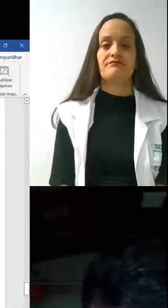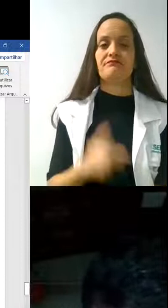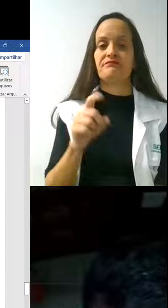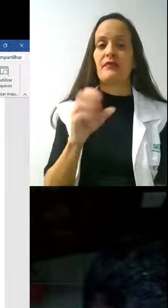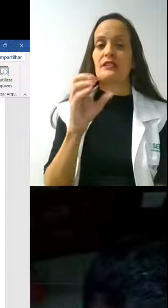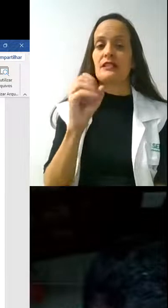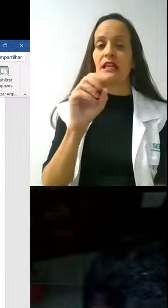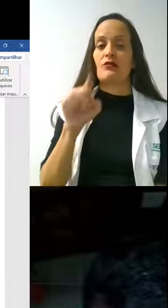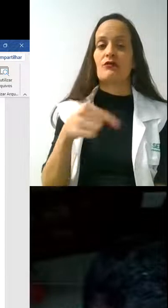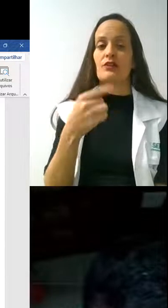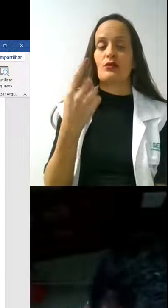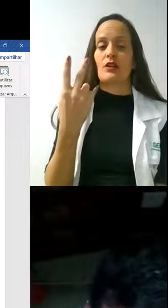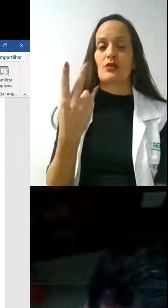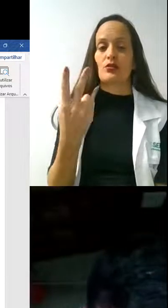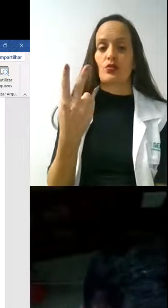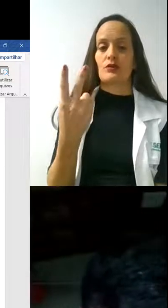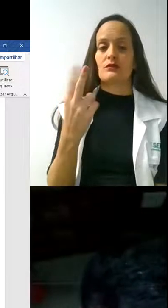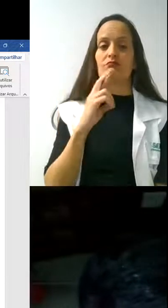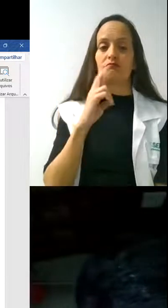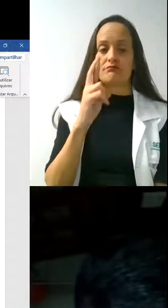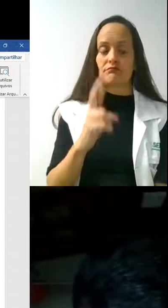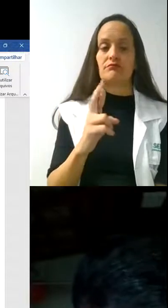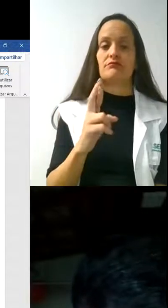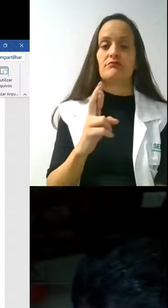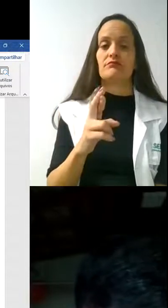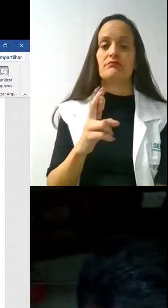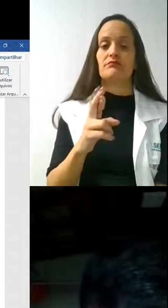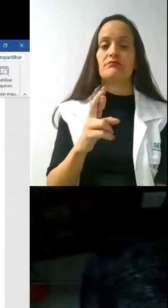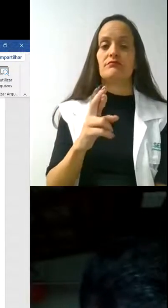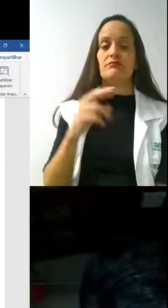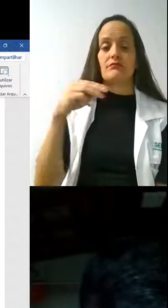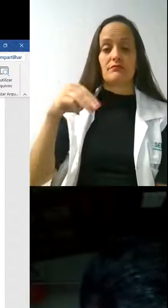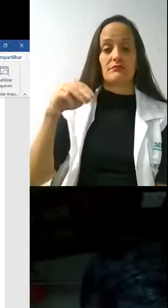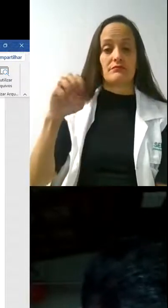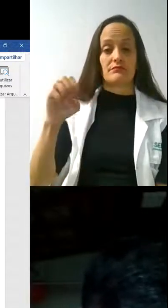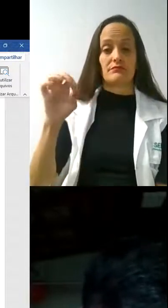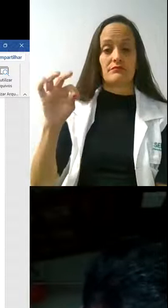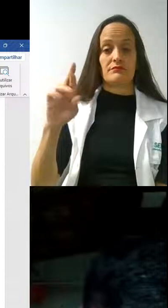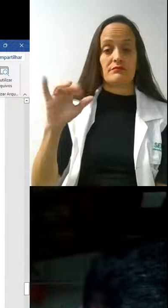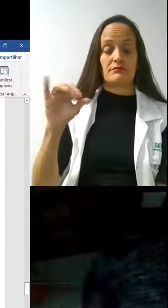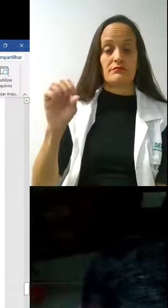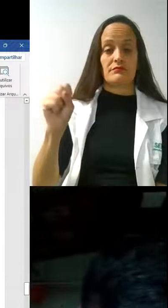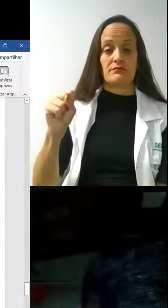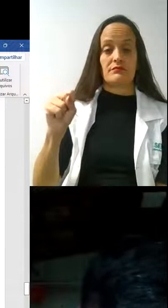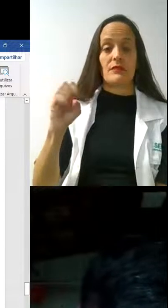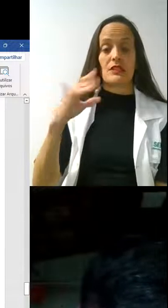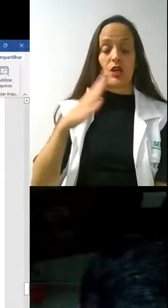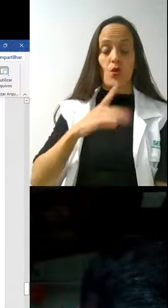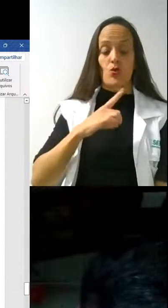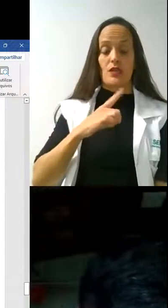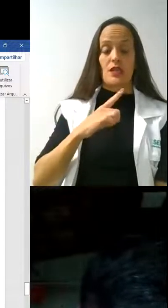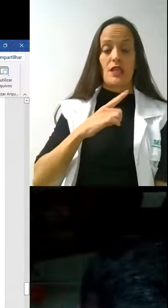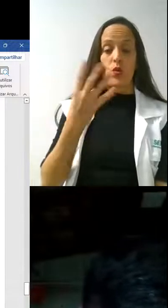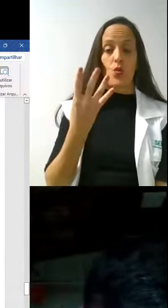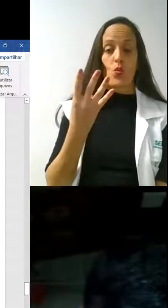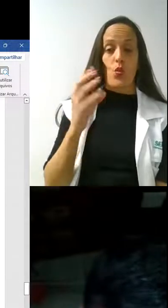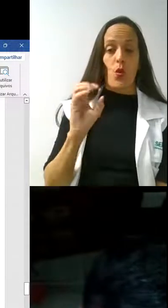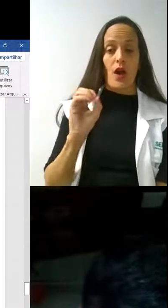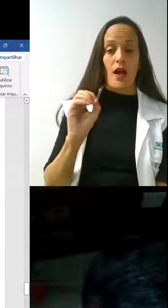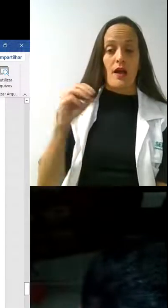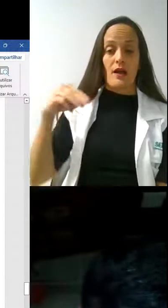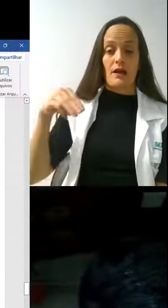0,2. Então, vai dar 0,2 o quê? Metros. Então, se eu tenho 40 metros, quero representar ele